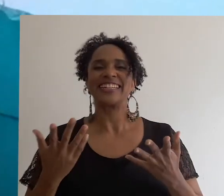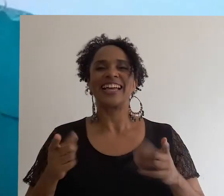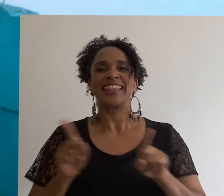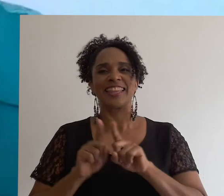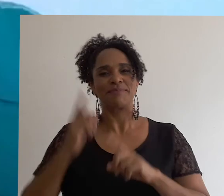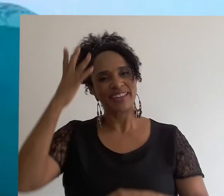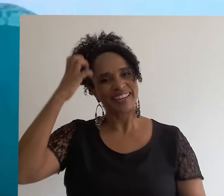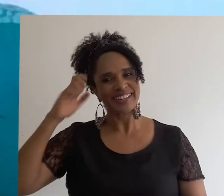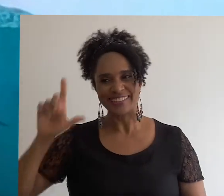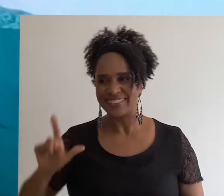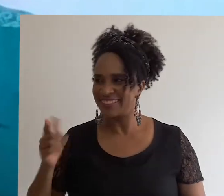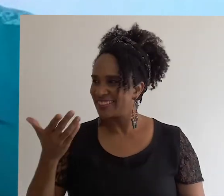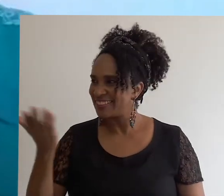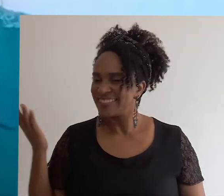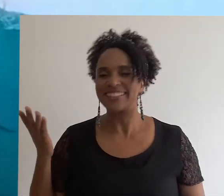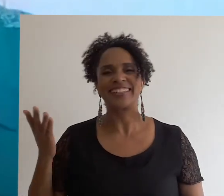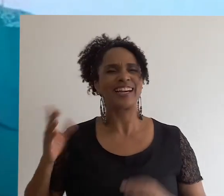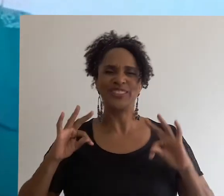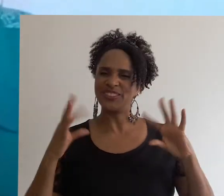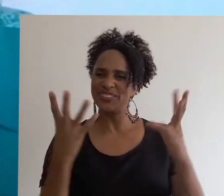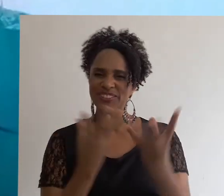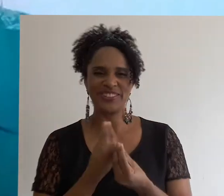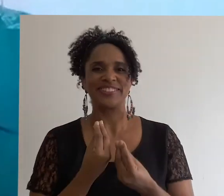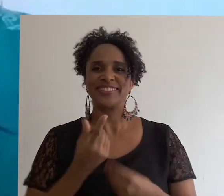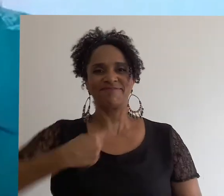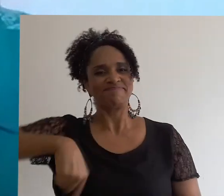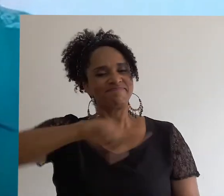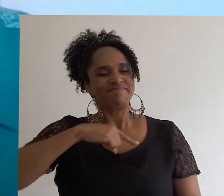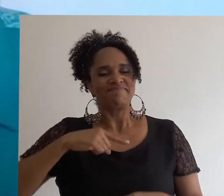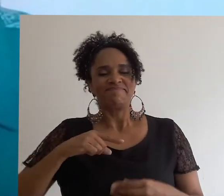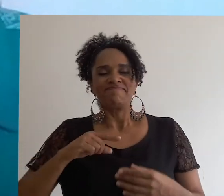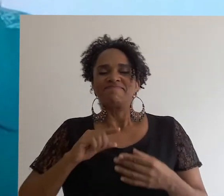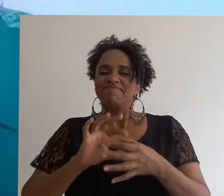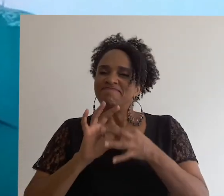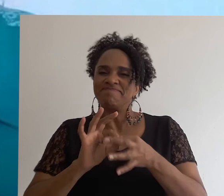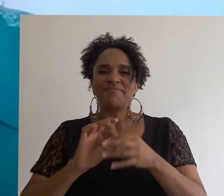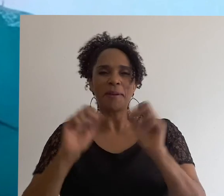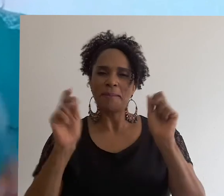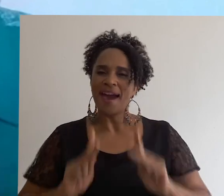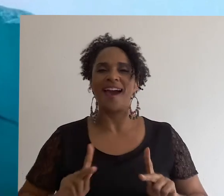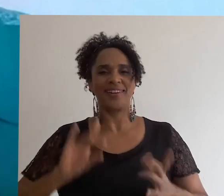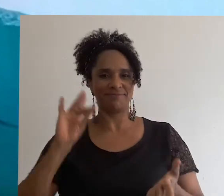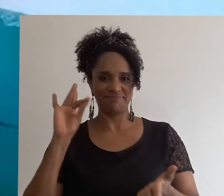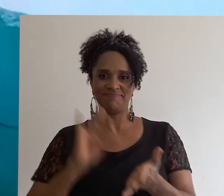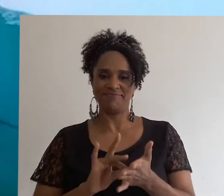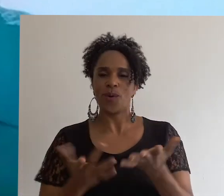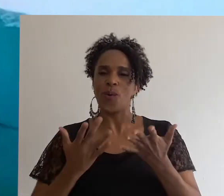professora Luzia, meu próprio, de todos nós aqui que não estamos de verde, mas certamente estamos sintonizados com essa